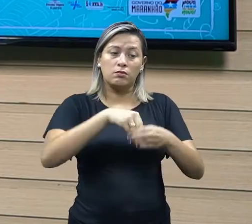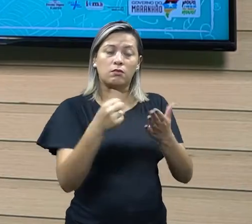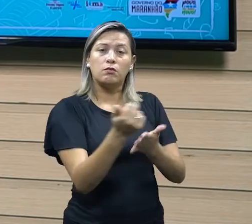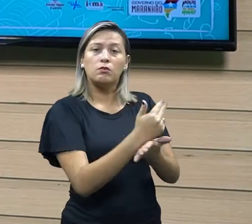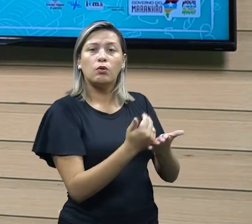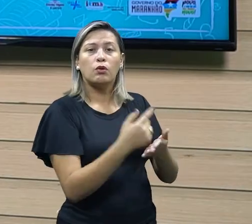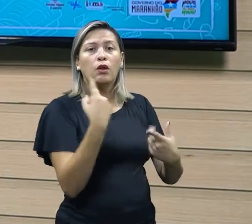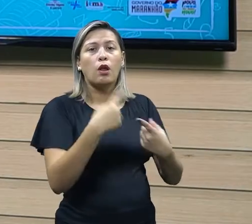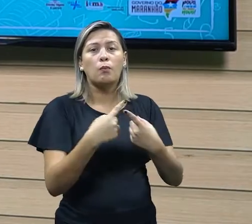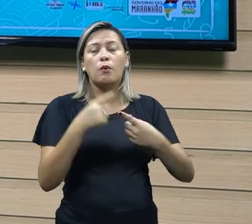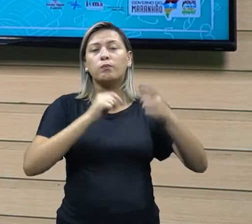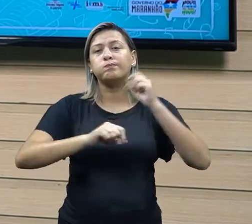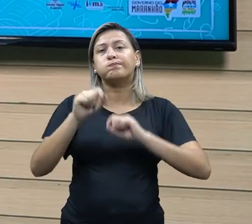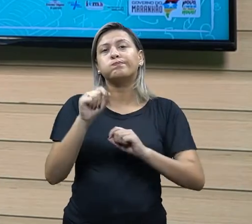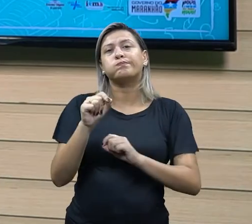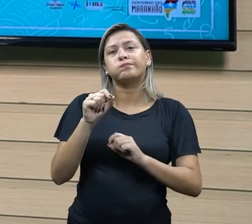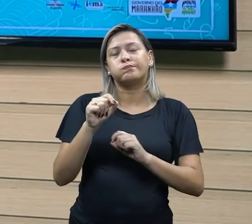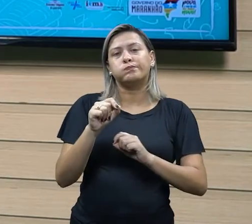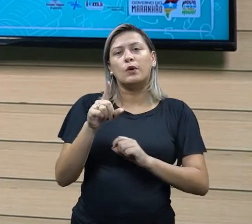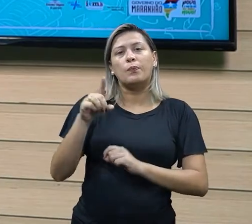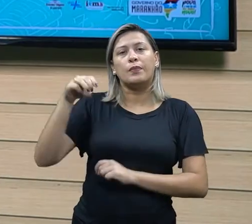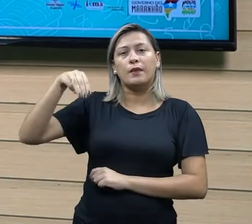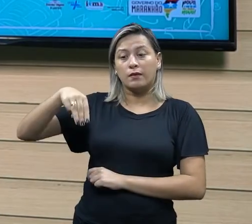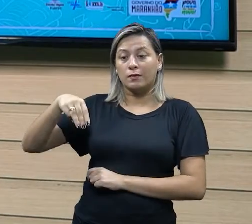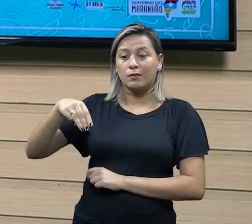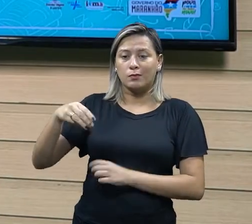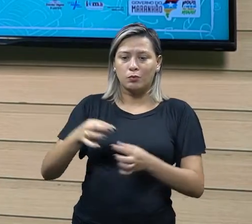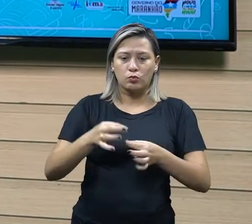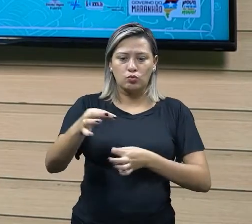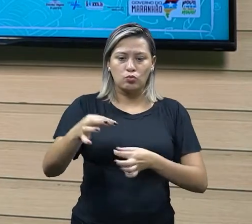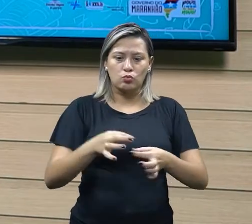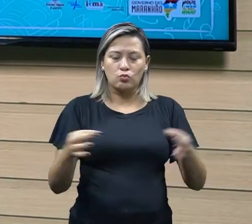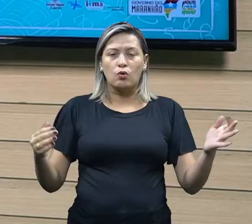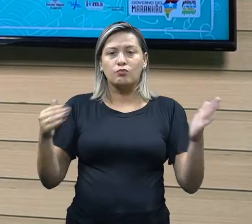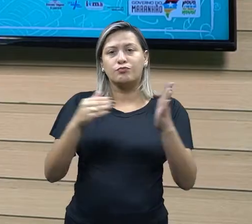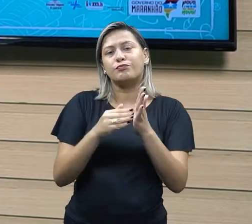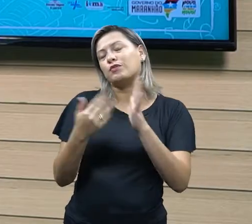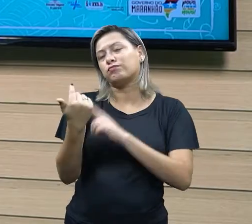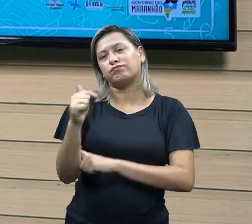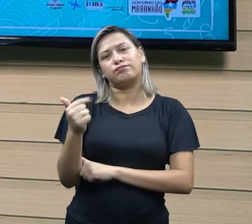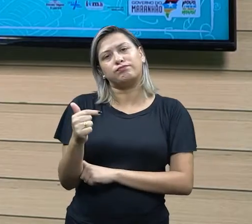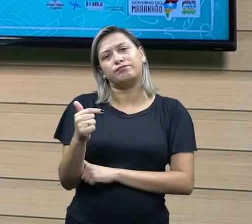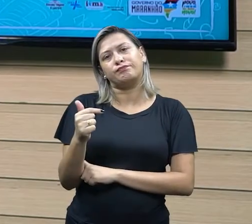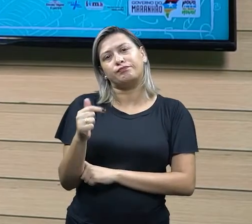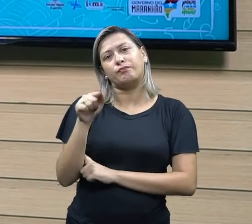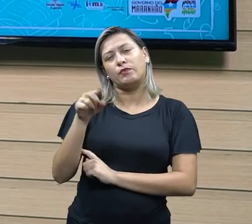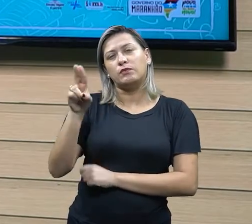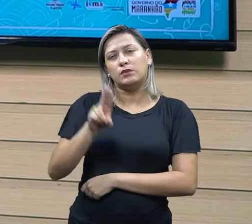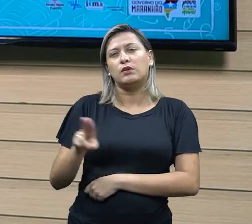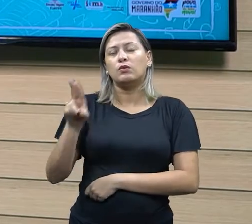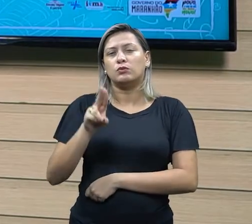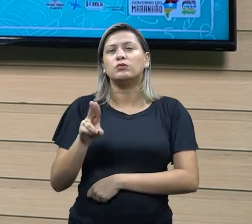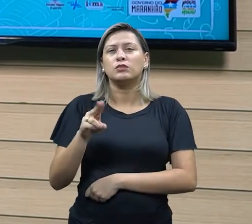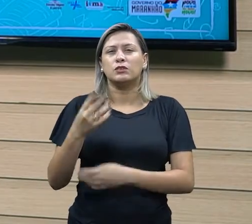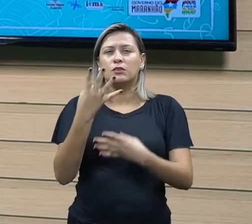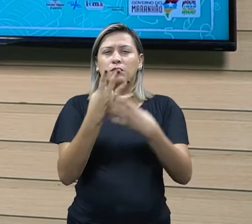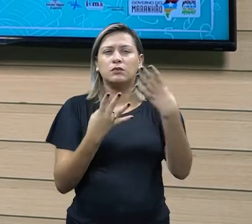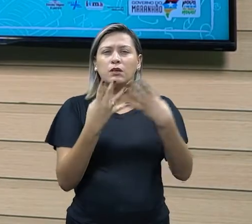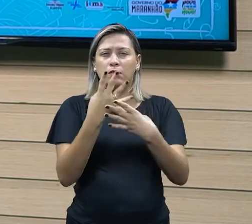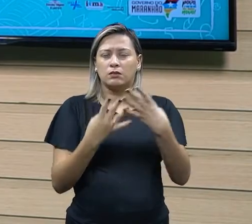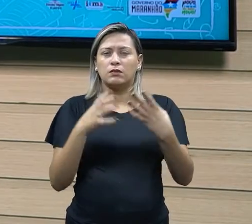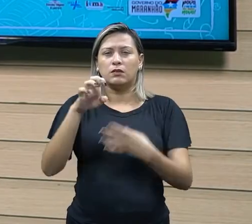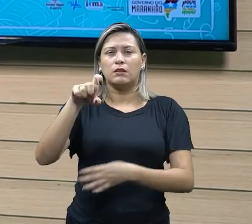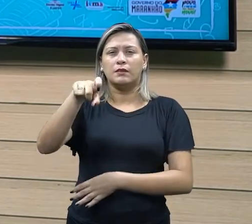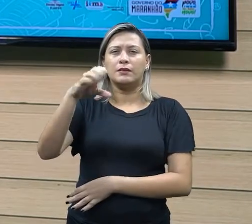as dimensões do nosso AutoCAD, ele é infinito. Se você utiliza o Excel, vai lembrar